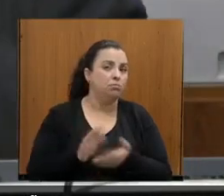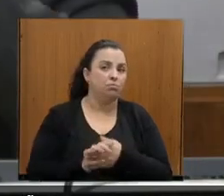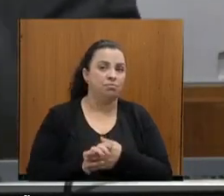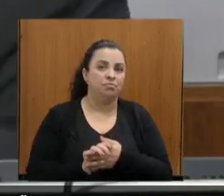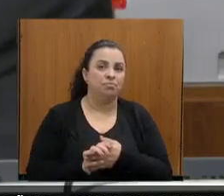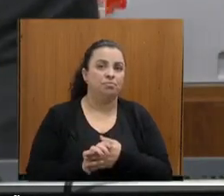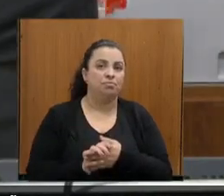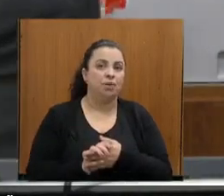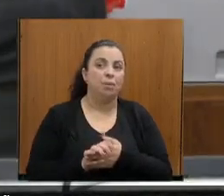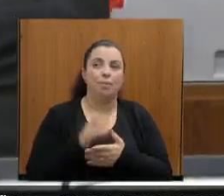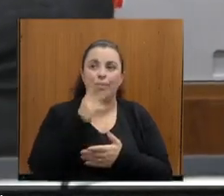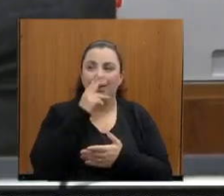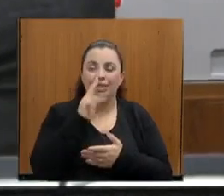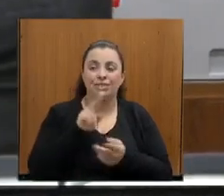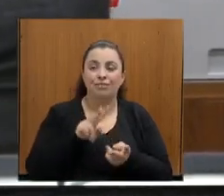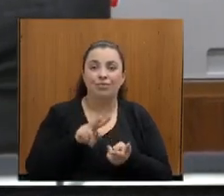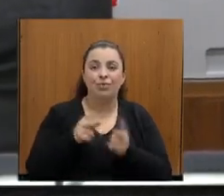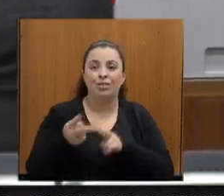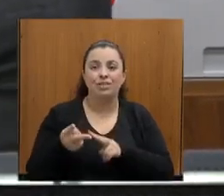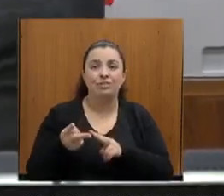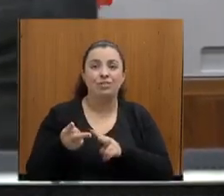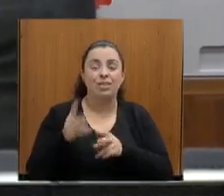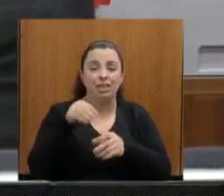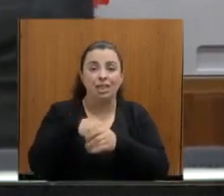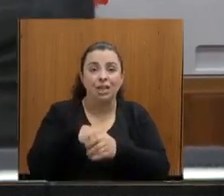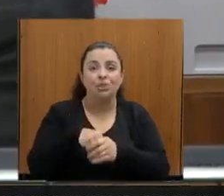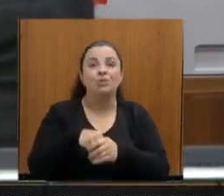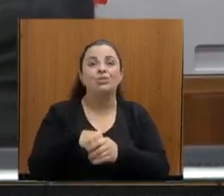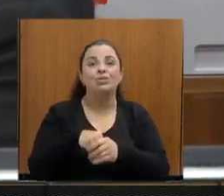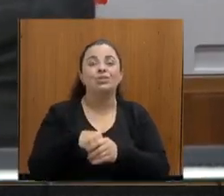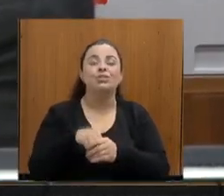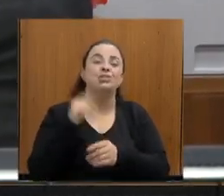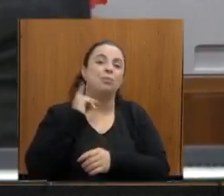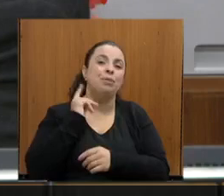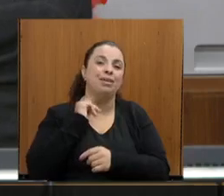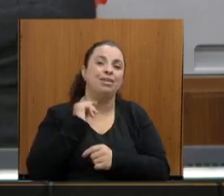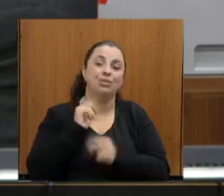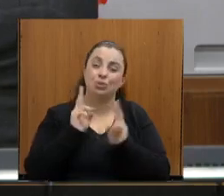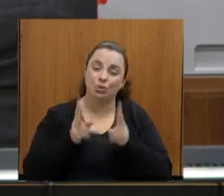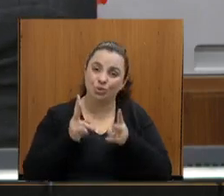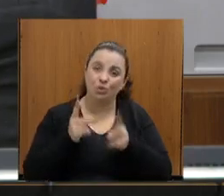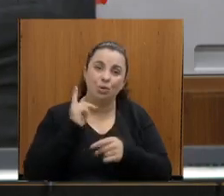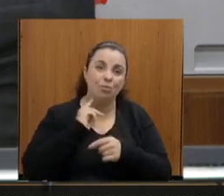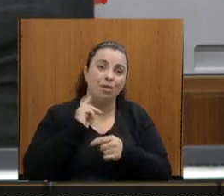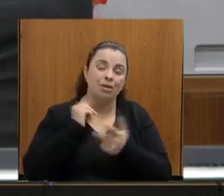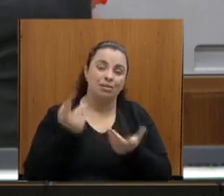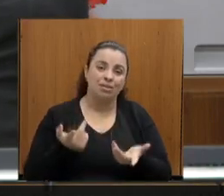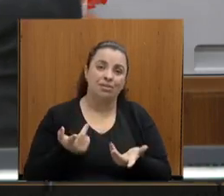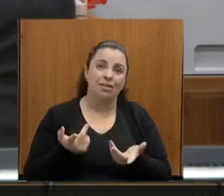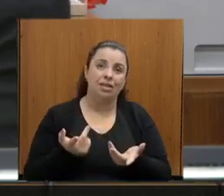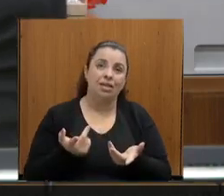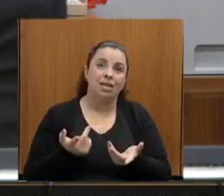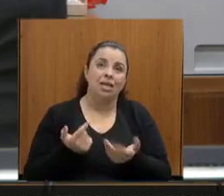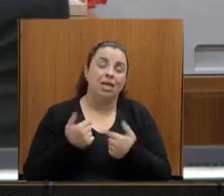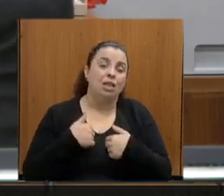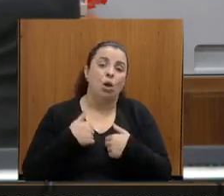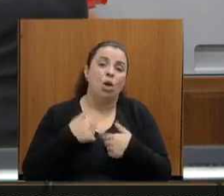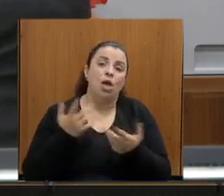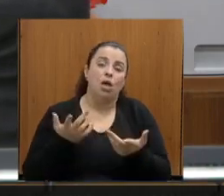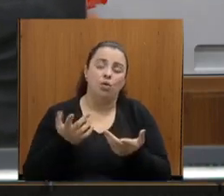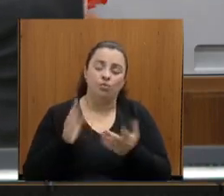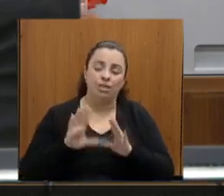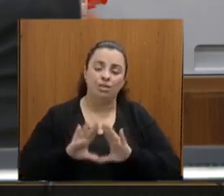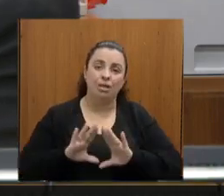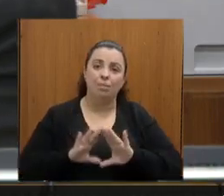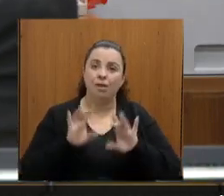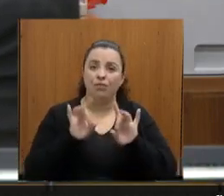transferido para o próprio Minas é isso que eu tenho insistido e eu pensei a pena que eu vou deixar Assembleia não sou candidato a eleição